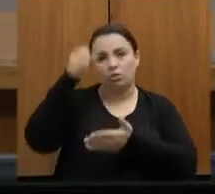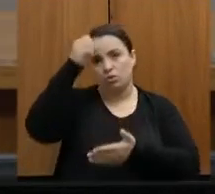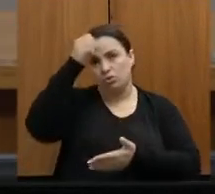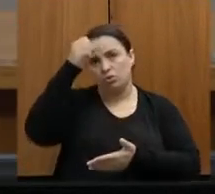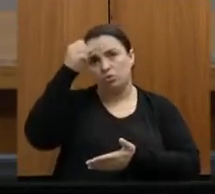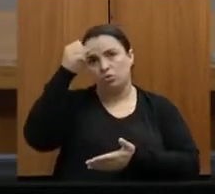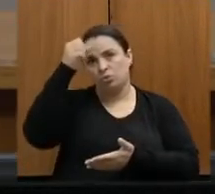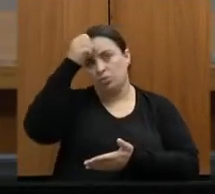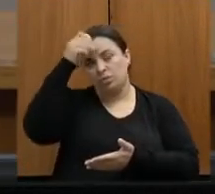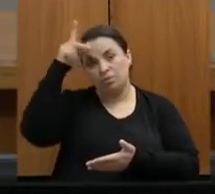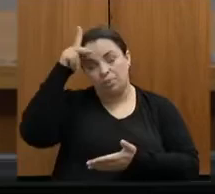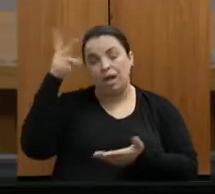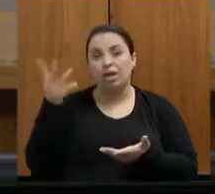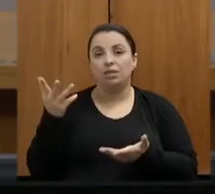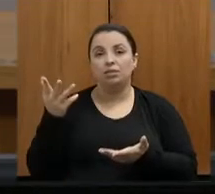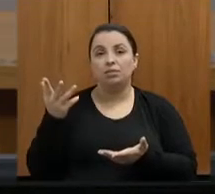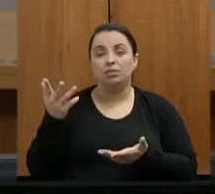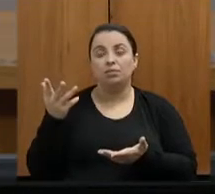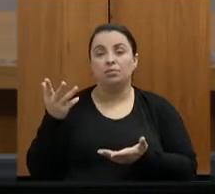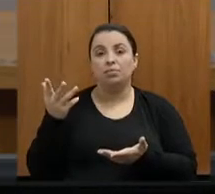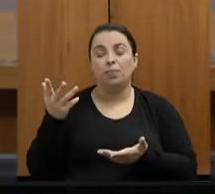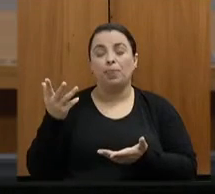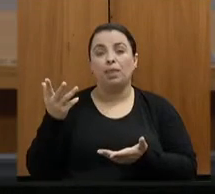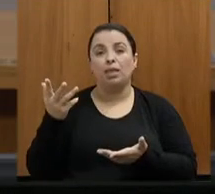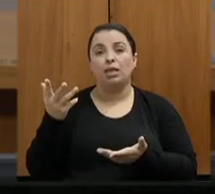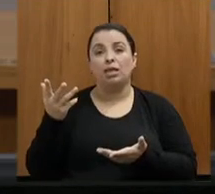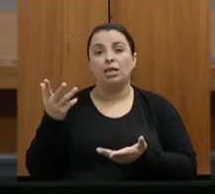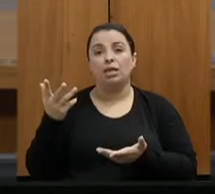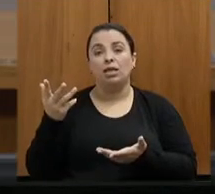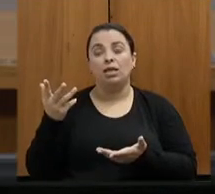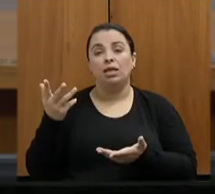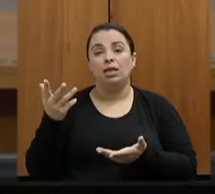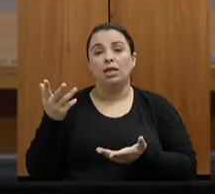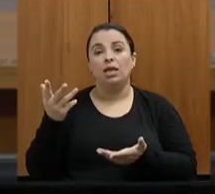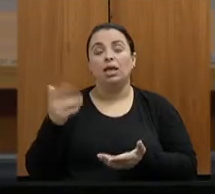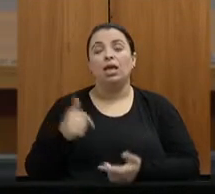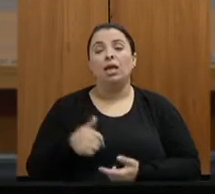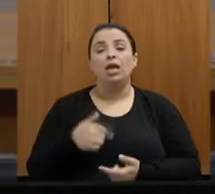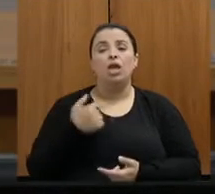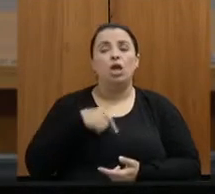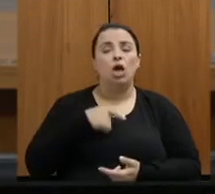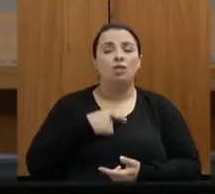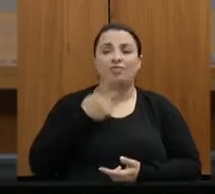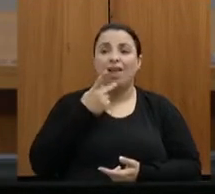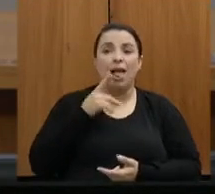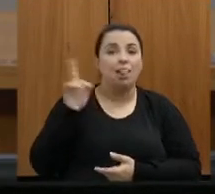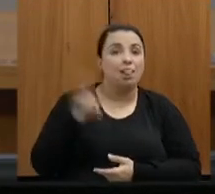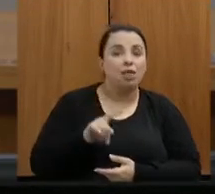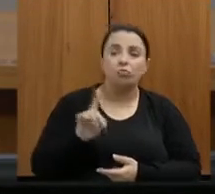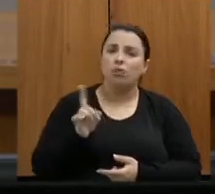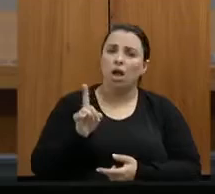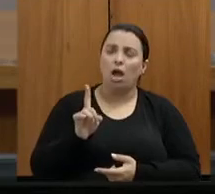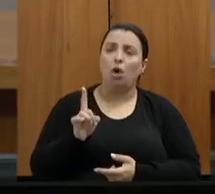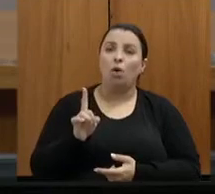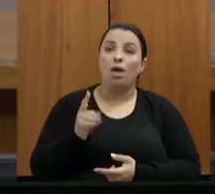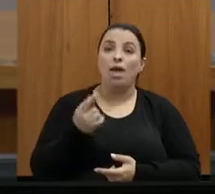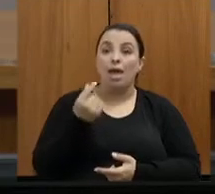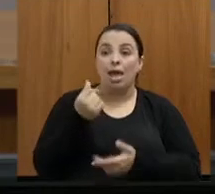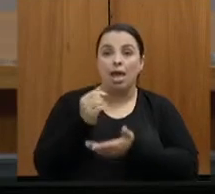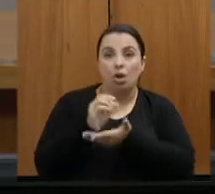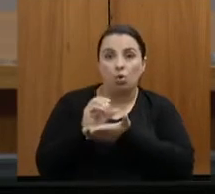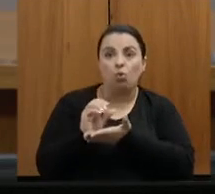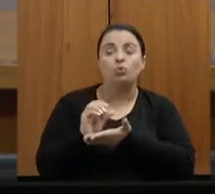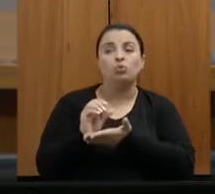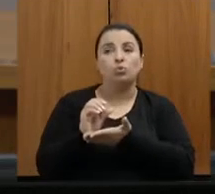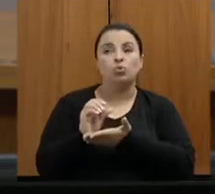o secretário falou assim, Douglas, a gente nunca vai negar para ninguém. Nunca, nunca, nunca. Porque recurso a gente consegue